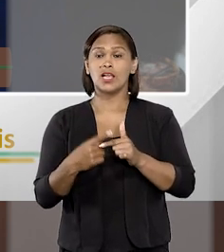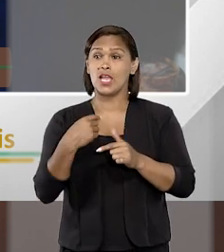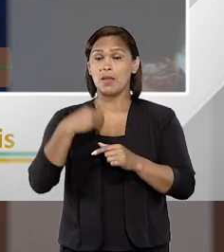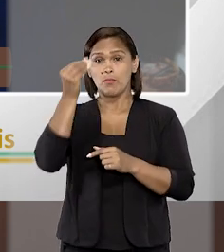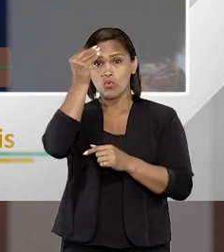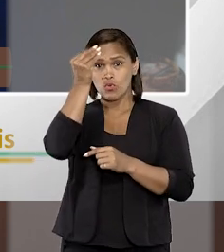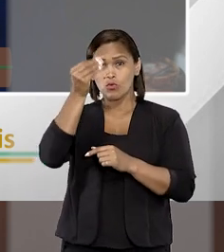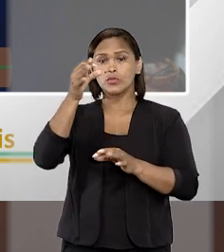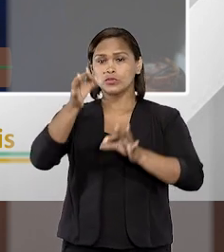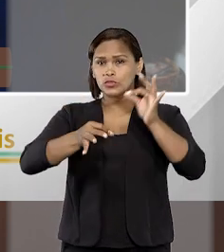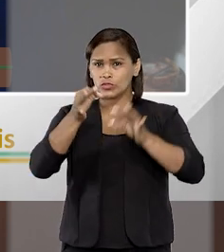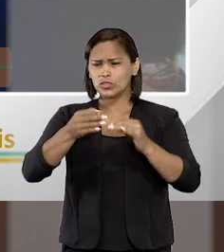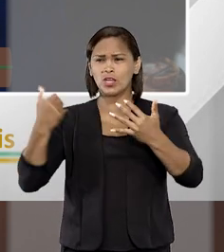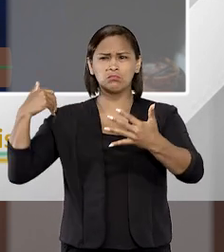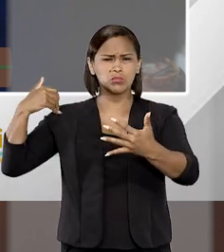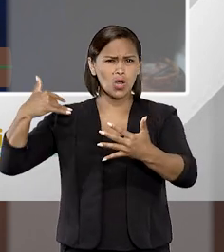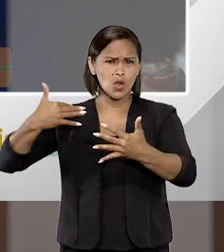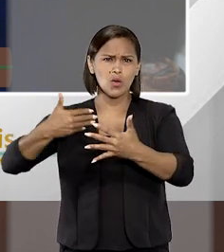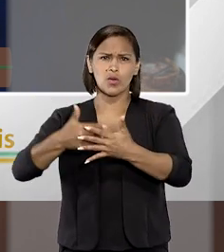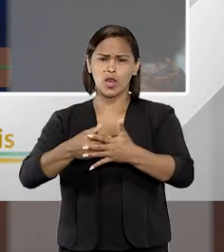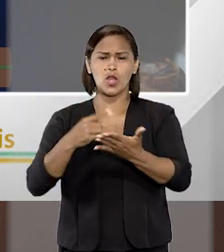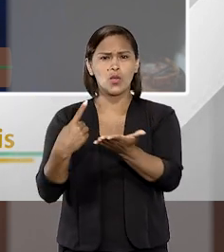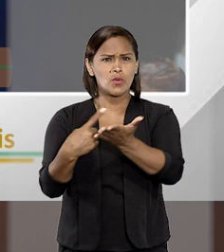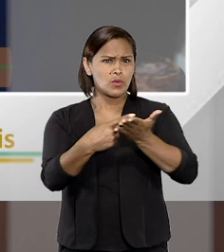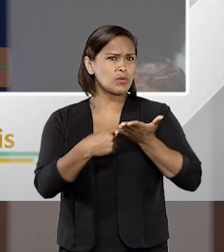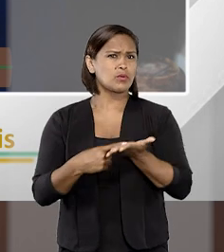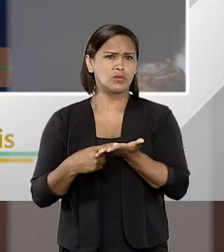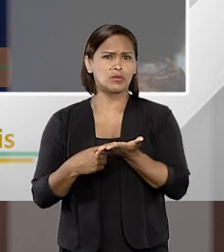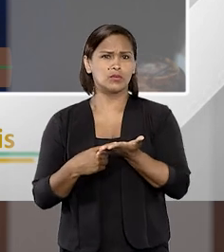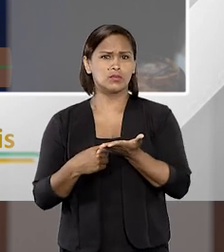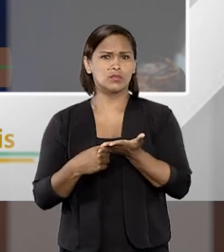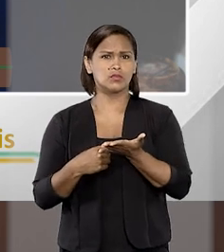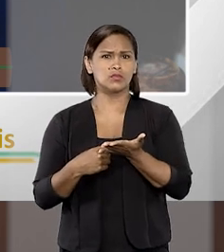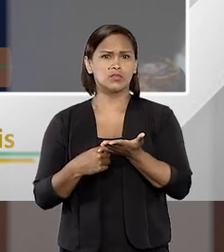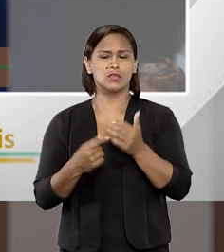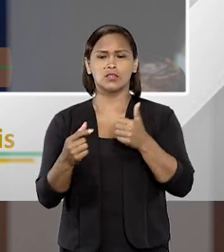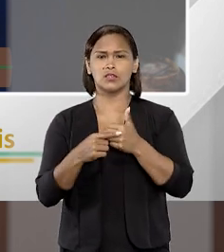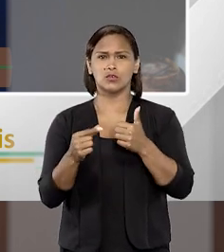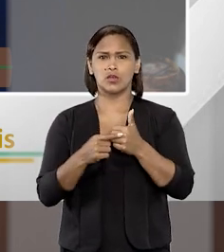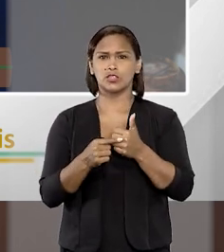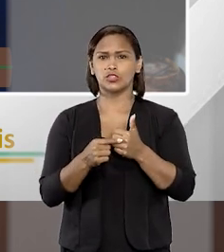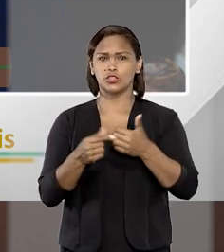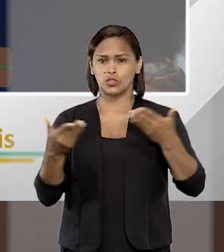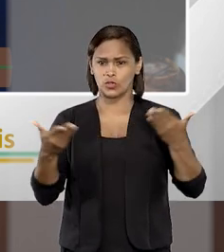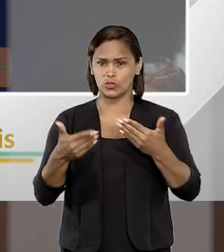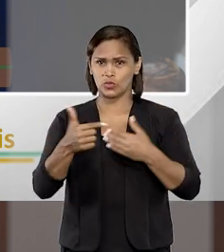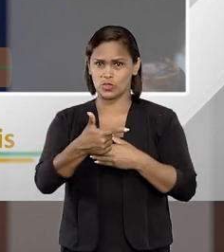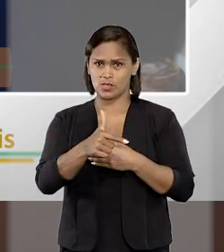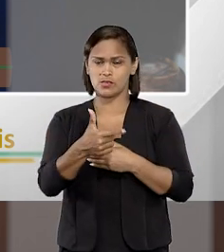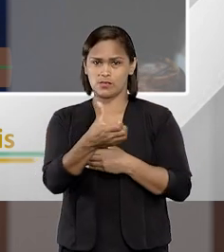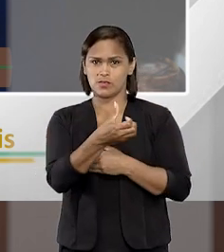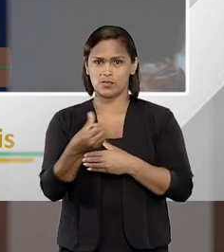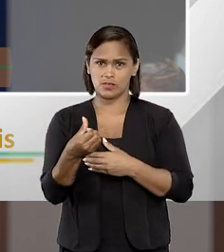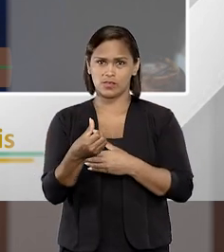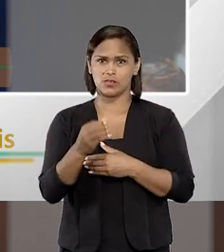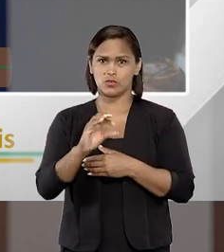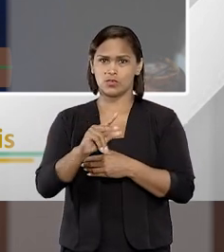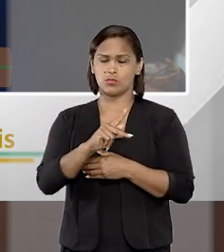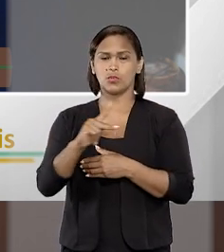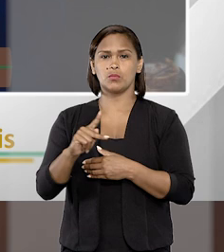poder judiciário durante muito tempo nós concordamos que o artigo em questão 226